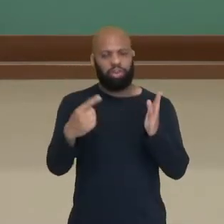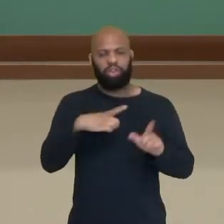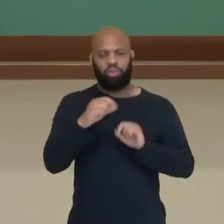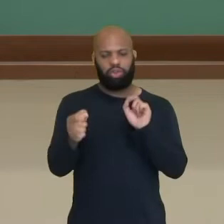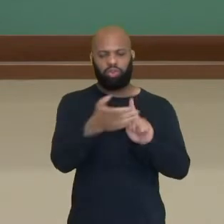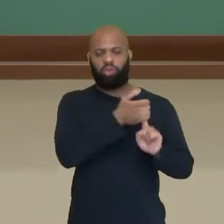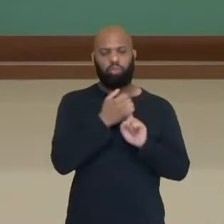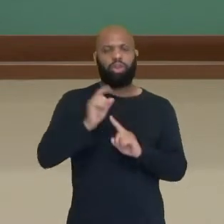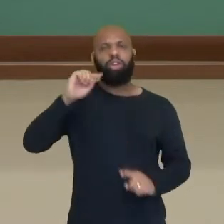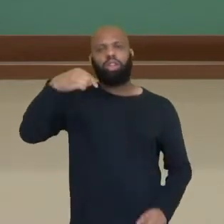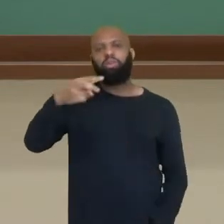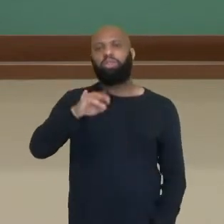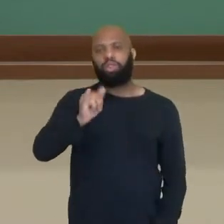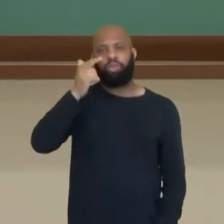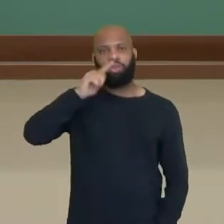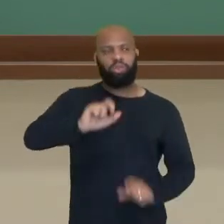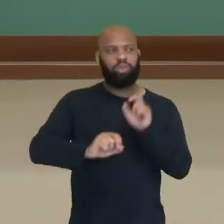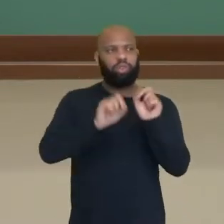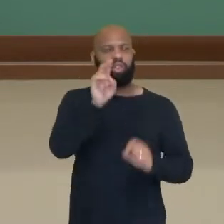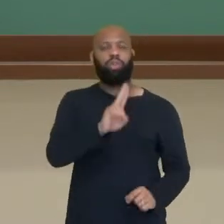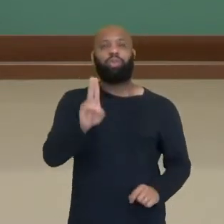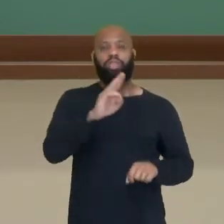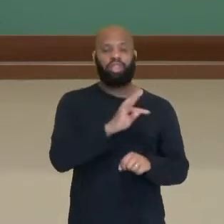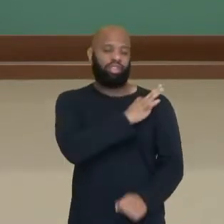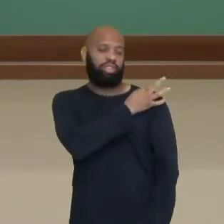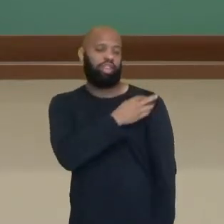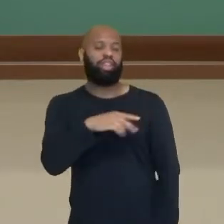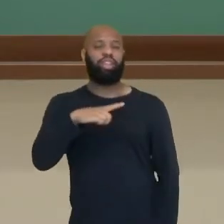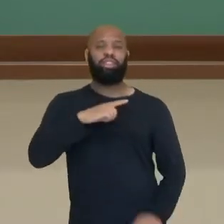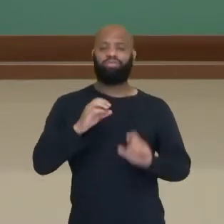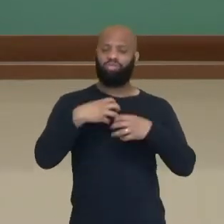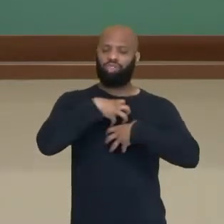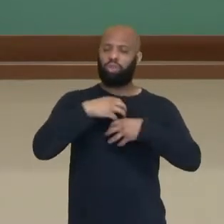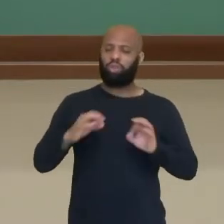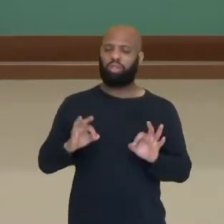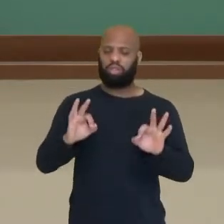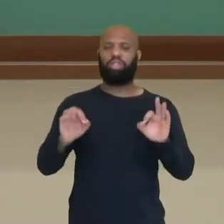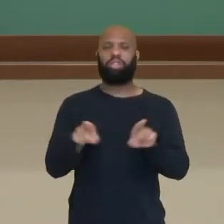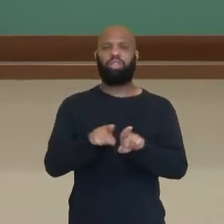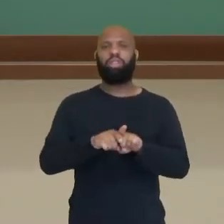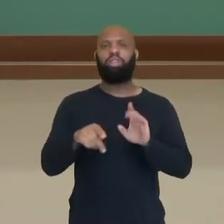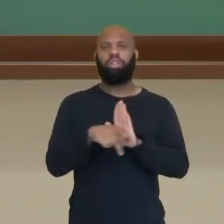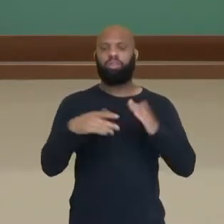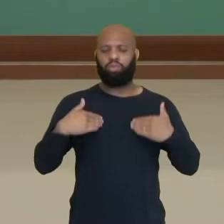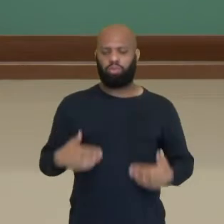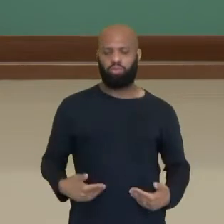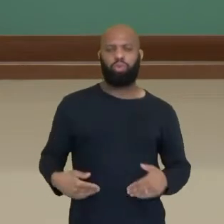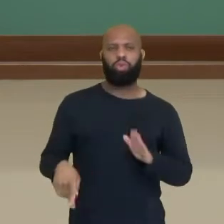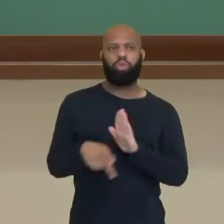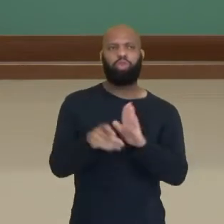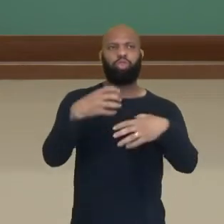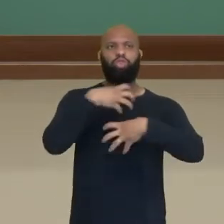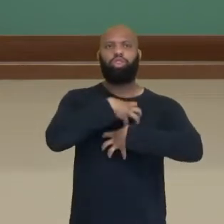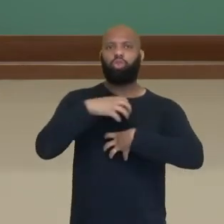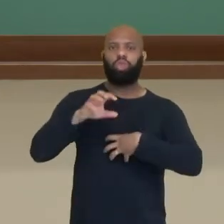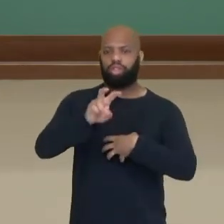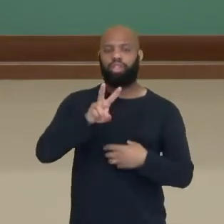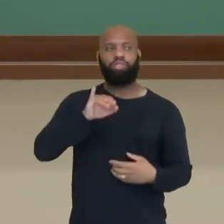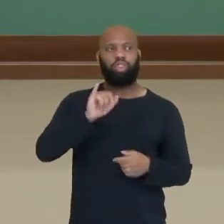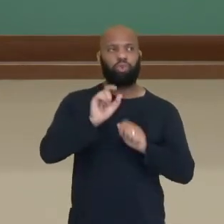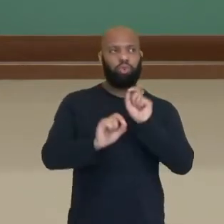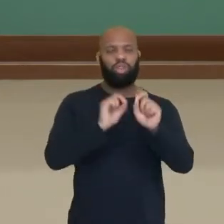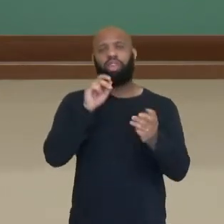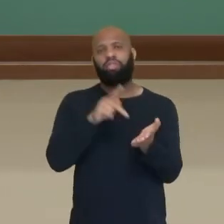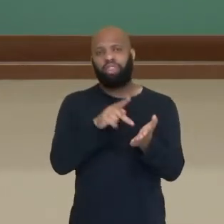para depois conseguir empregar as técnicas corretas ali, corporais, para que eu seja